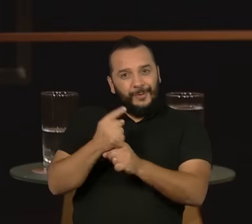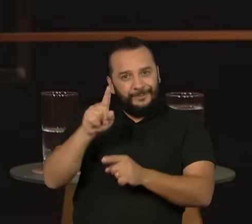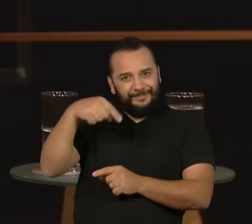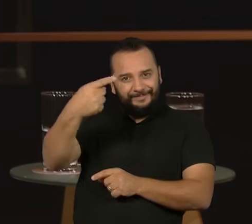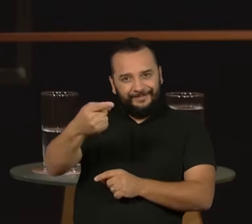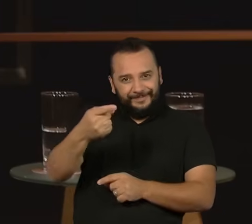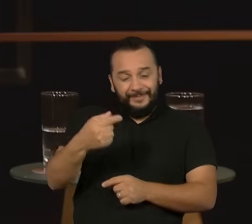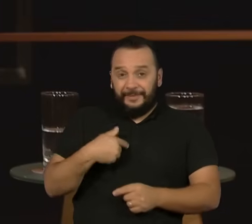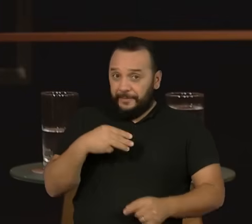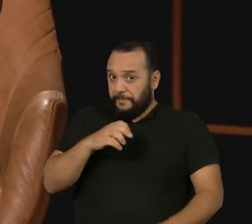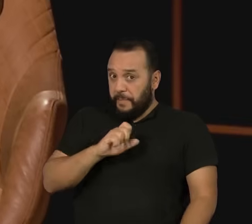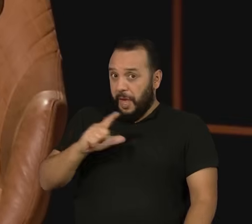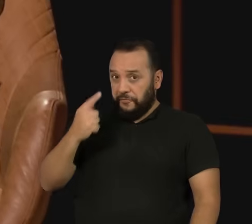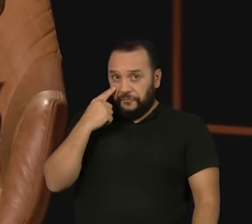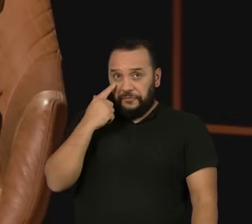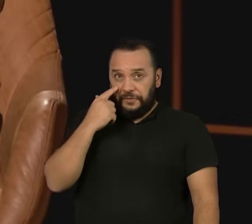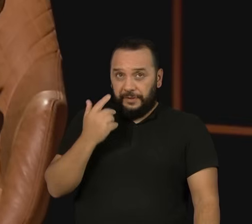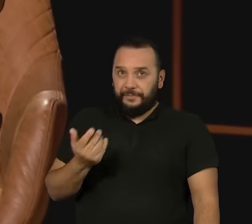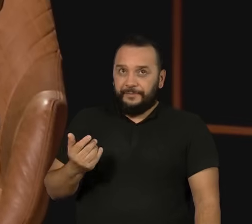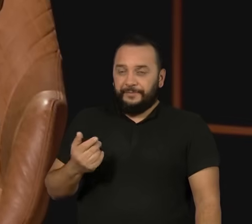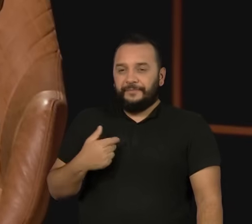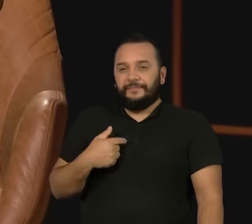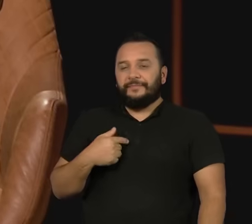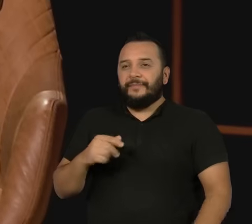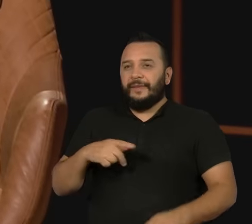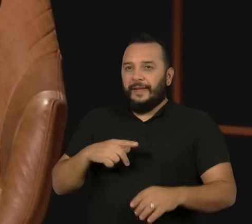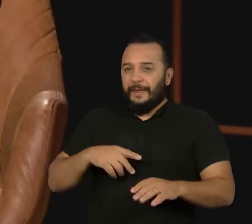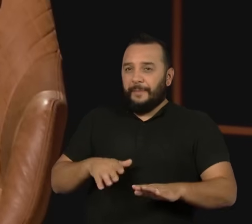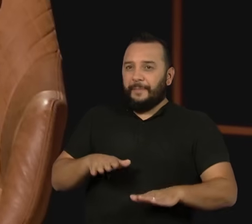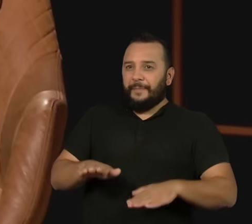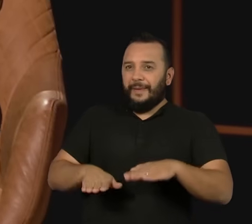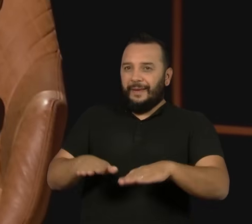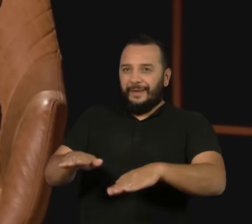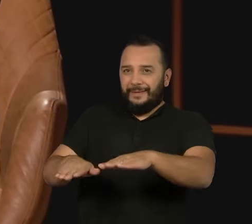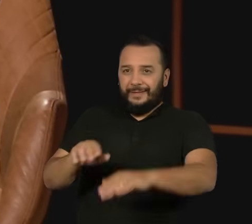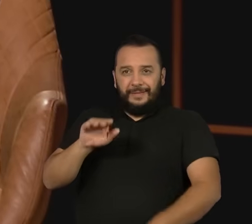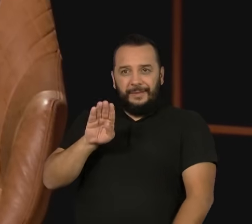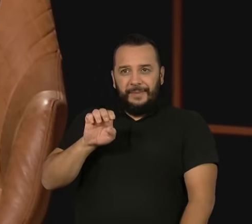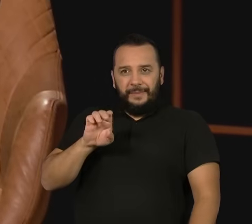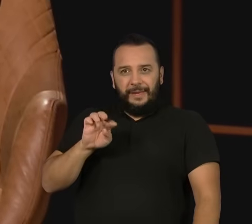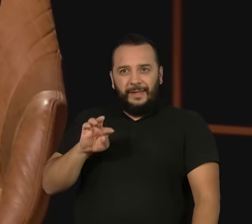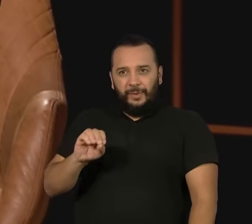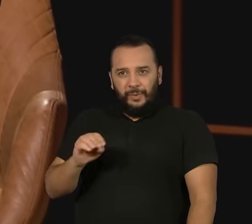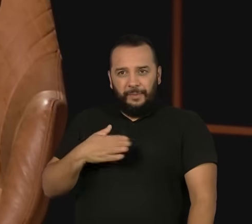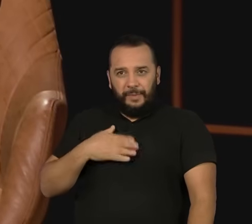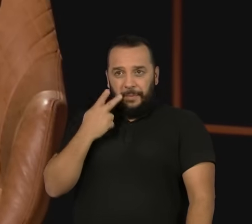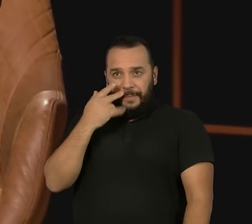E ficamos com a Mel. Pegadas. Bebeto Alves, meu pai.